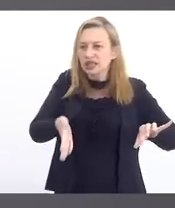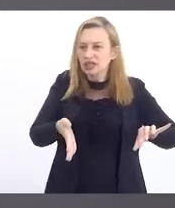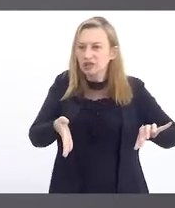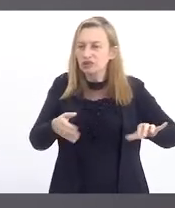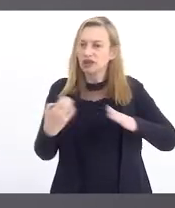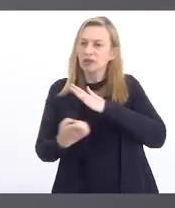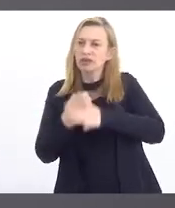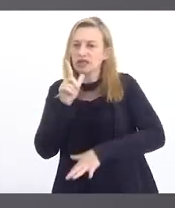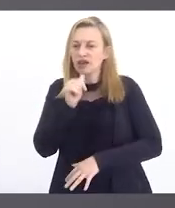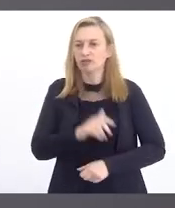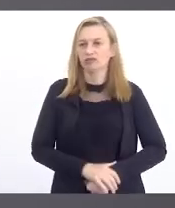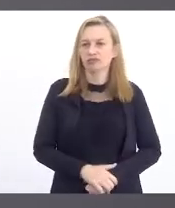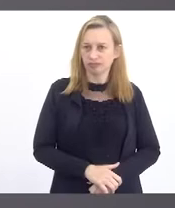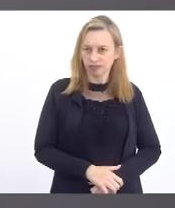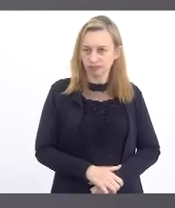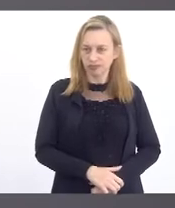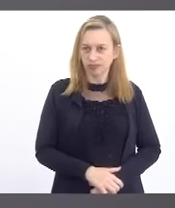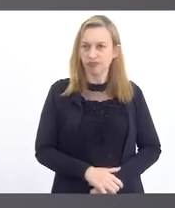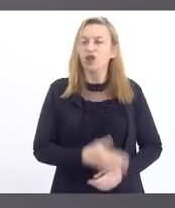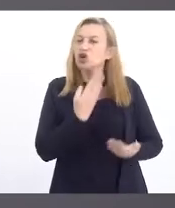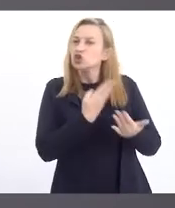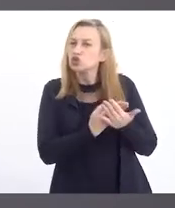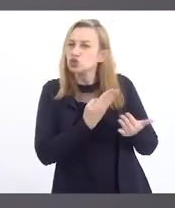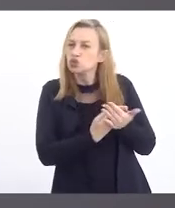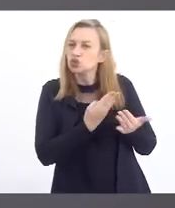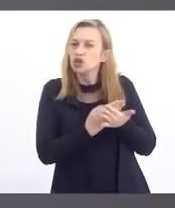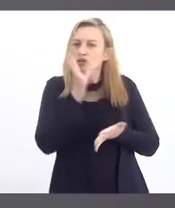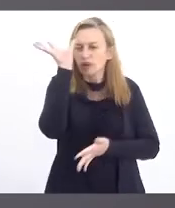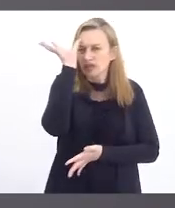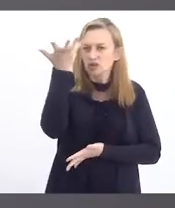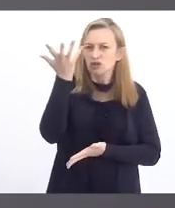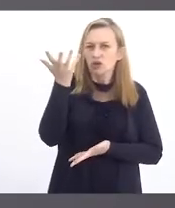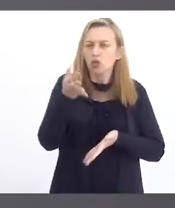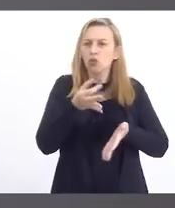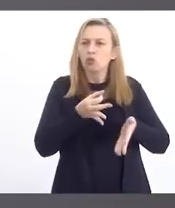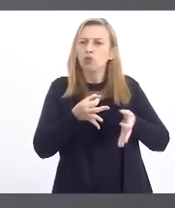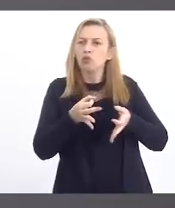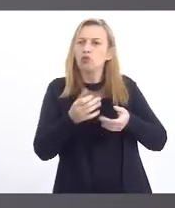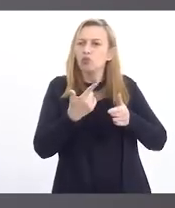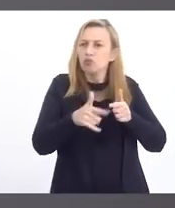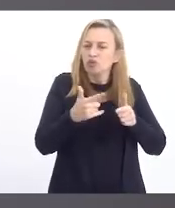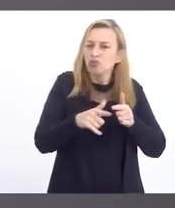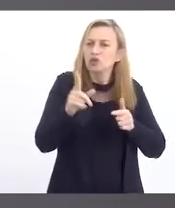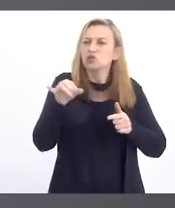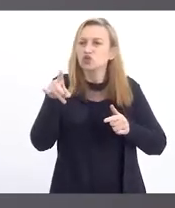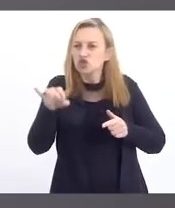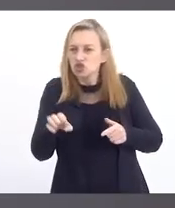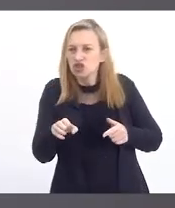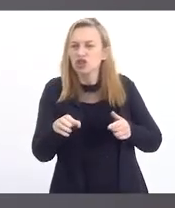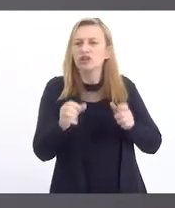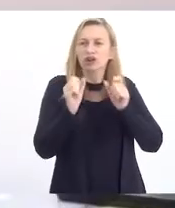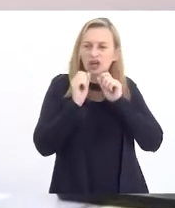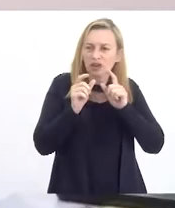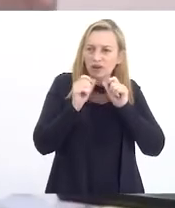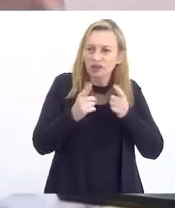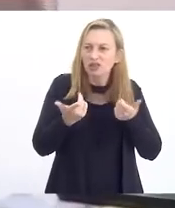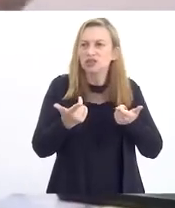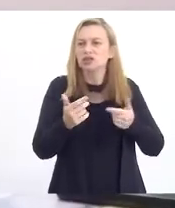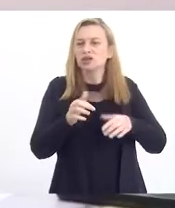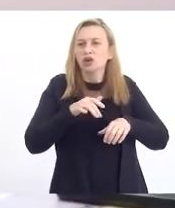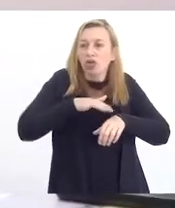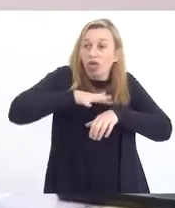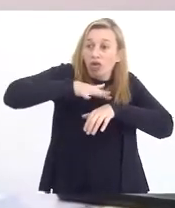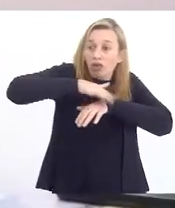Celeb. A gente vem estudando essa solução em função do problema do dique, dos questionamentos do dique, problema de